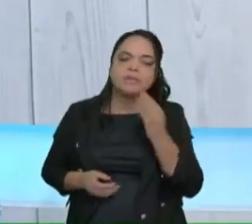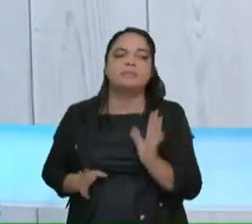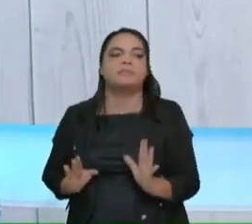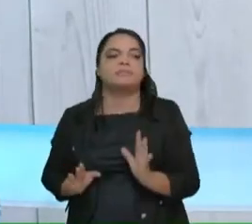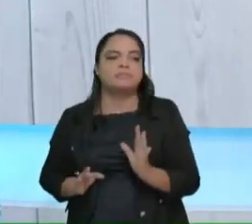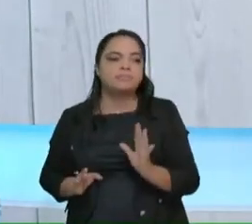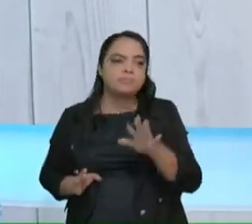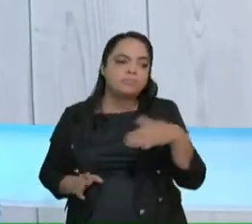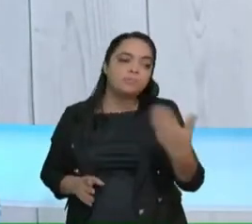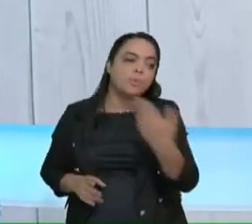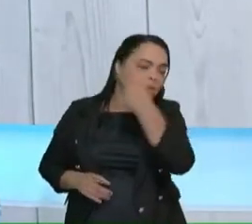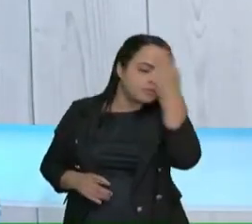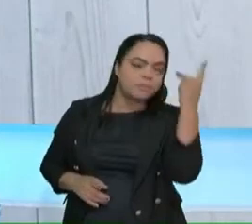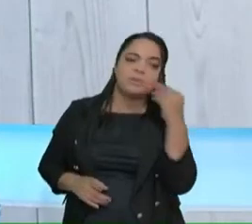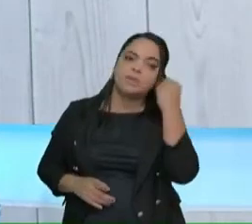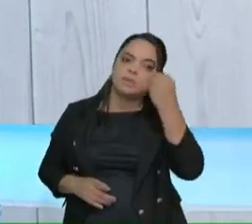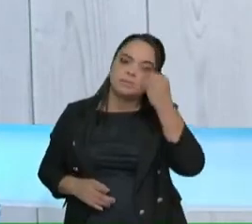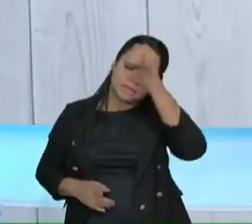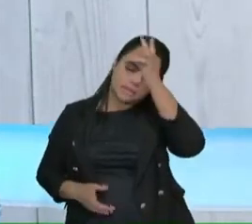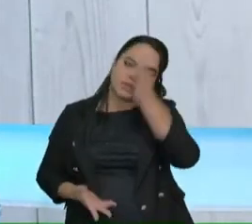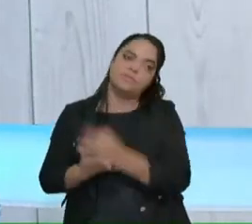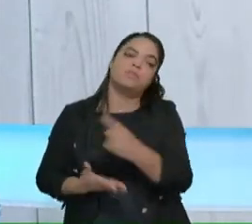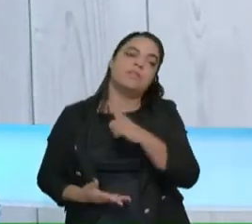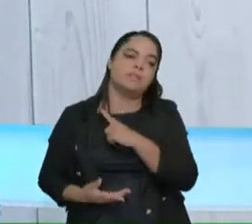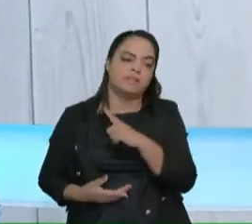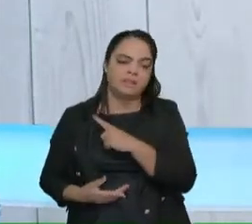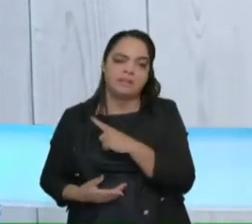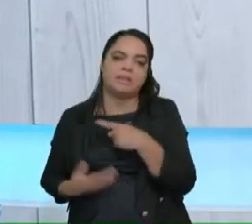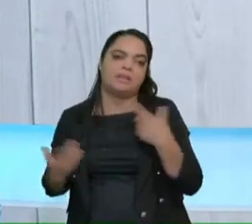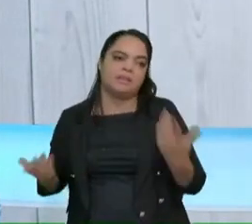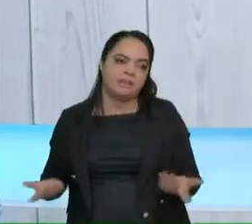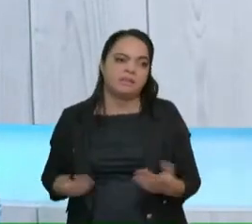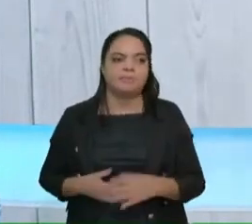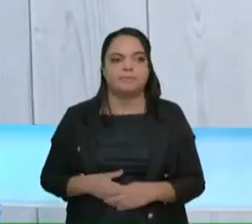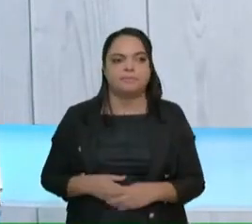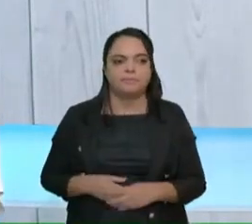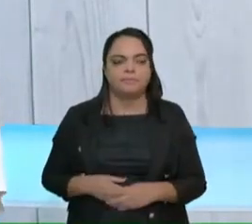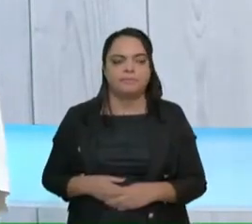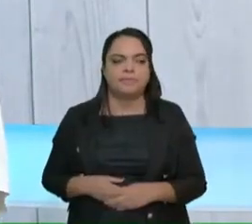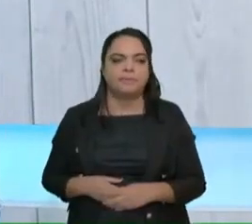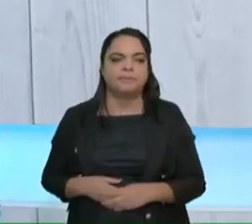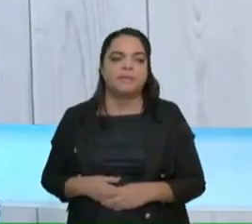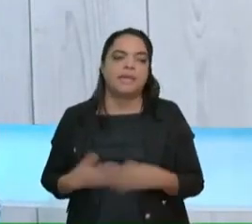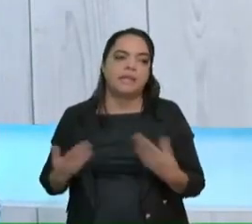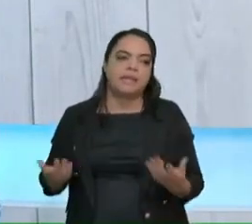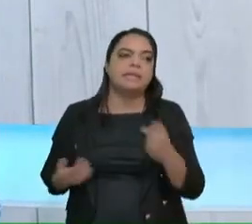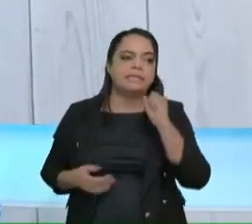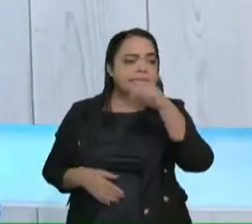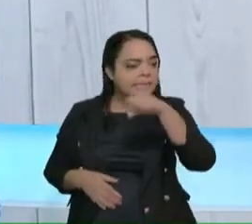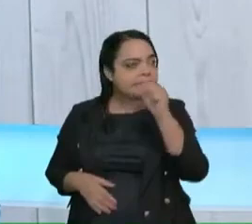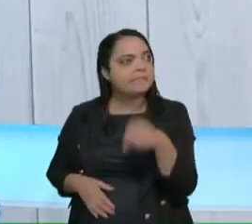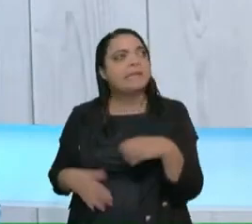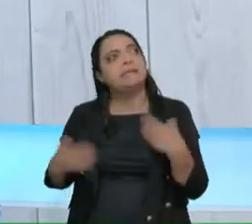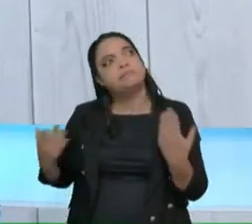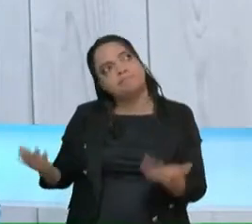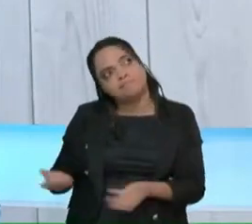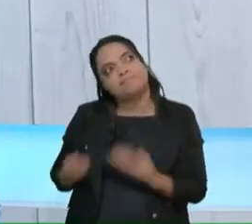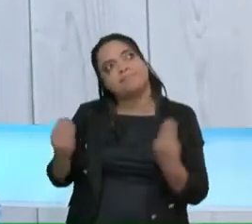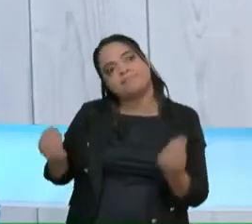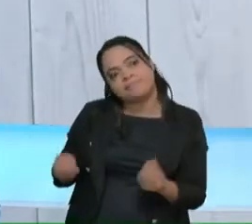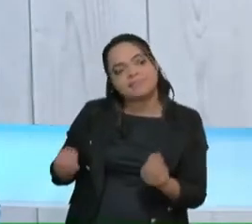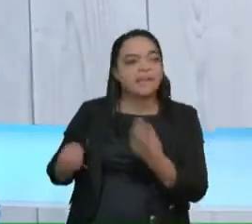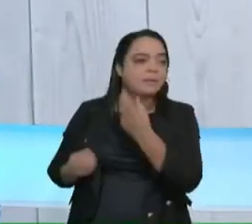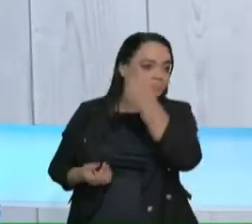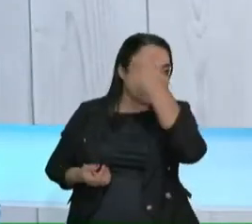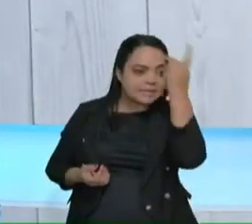quando uma pessoa tem uma experiência de fé é inegável que ela teve né Então nesse sentido sim existe para